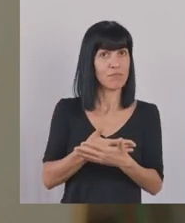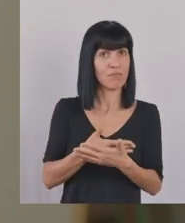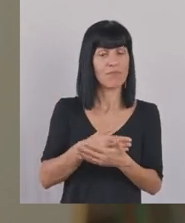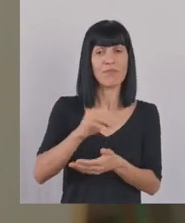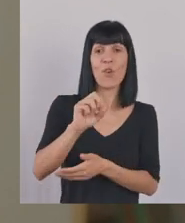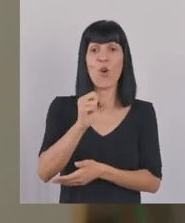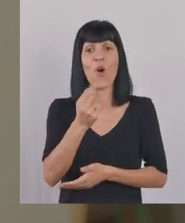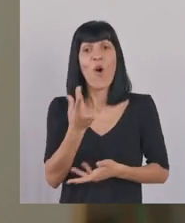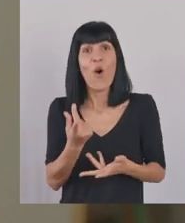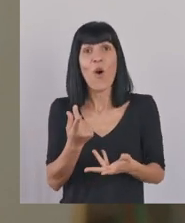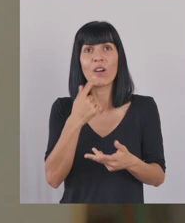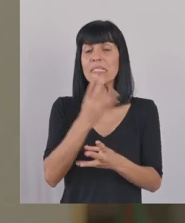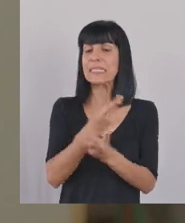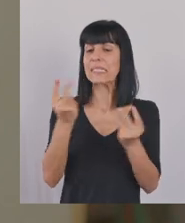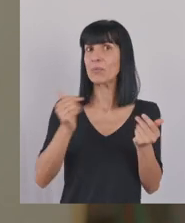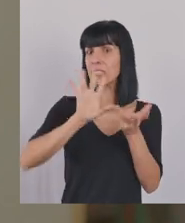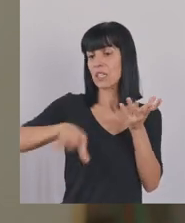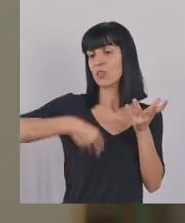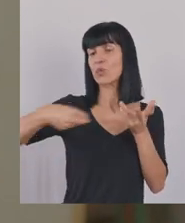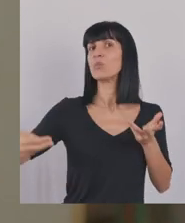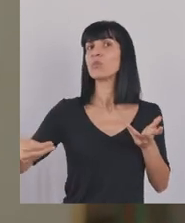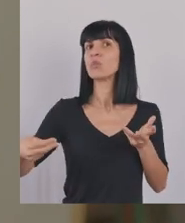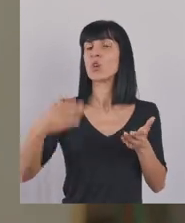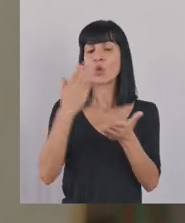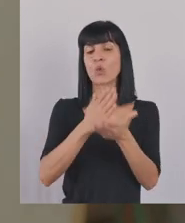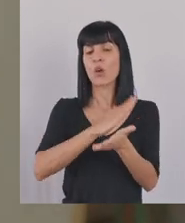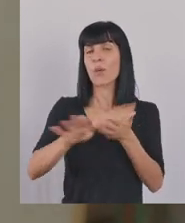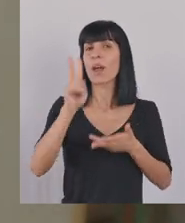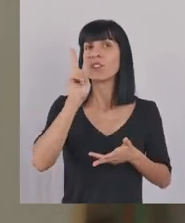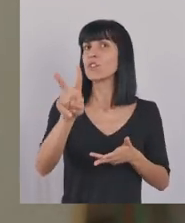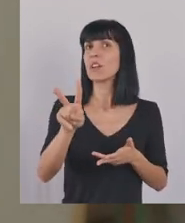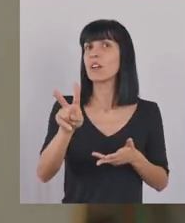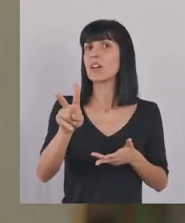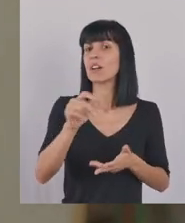peixes, ou então desaparecia da face da terra, nunca mais ninguém ouvia.